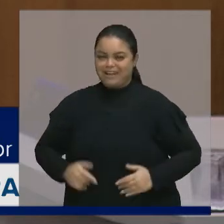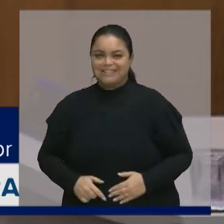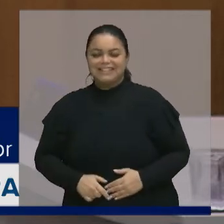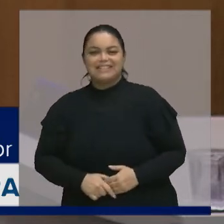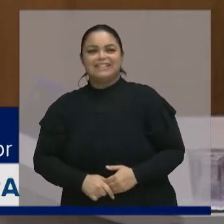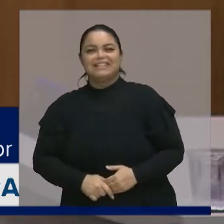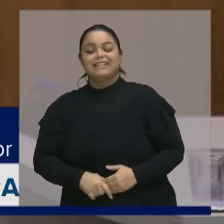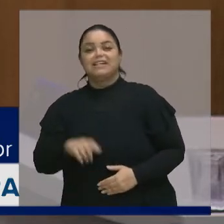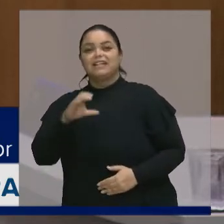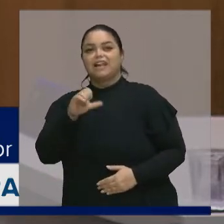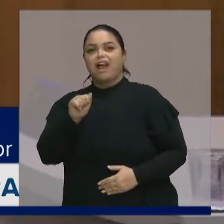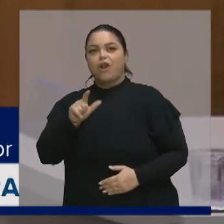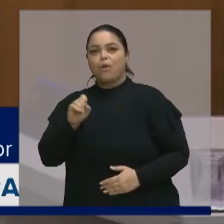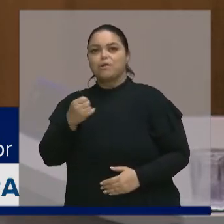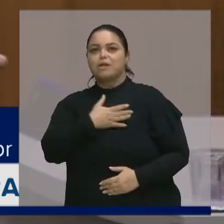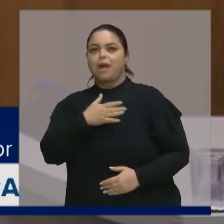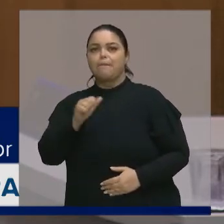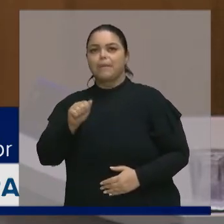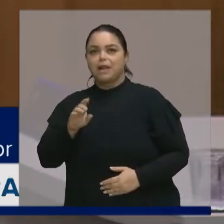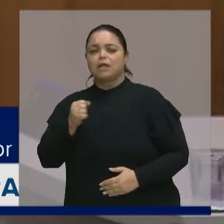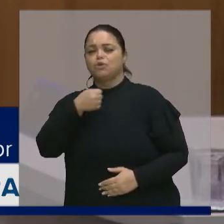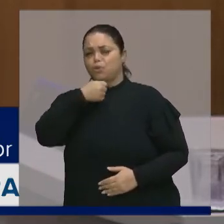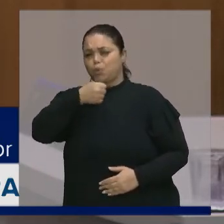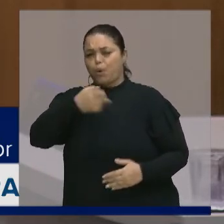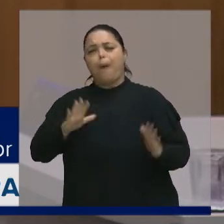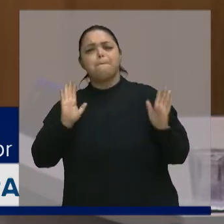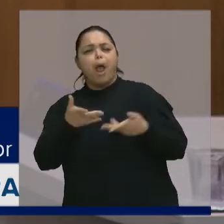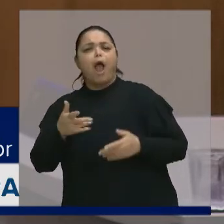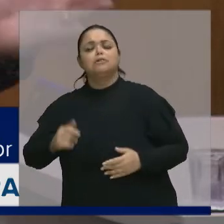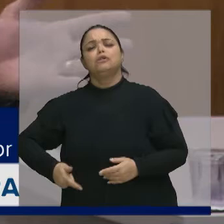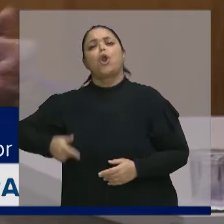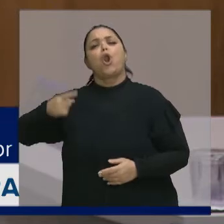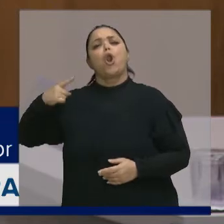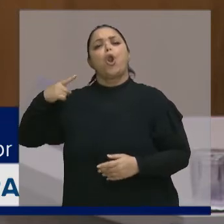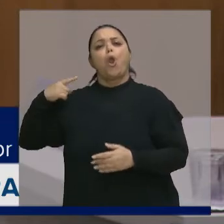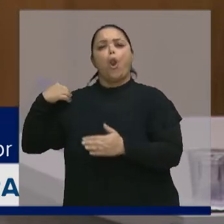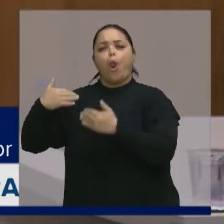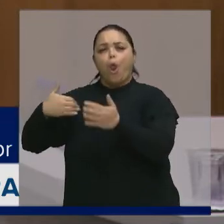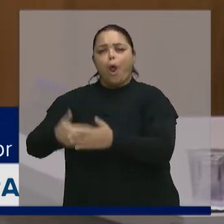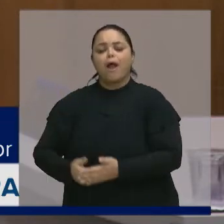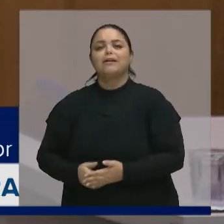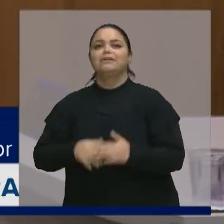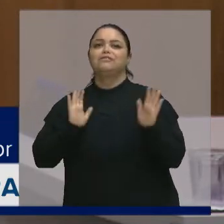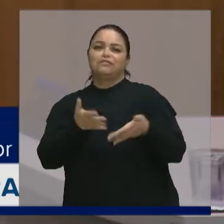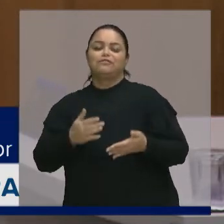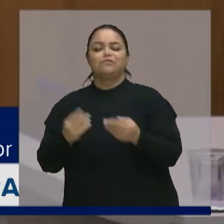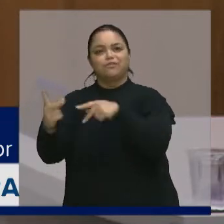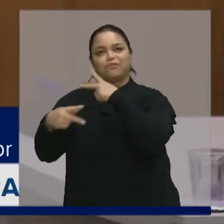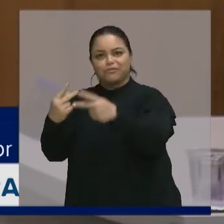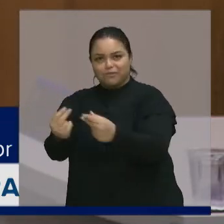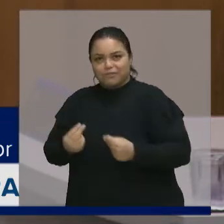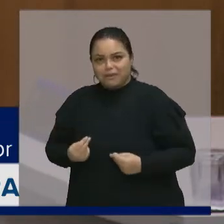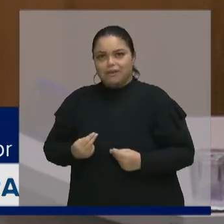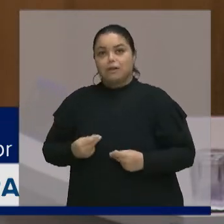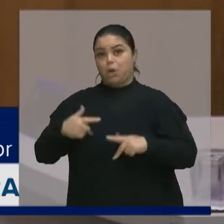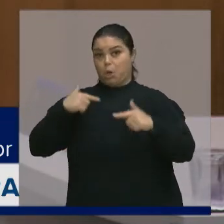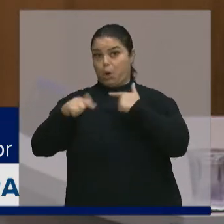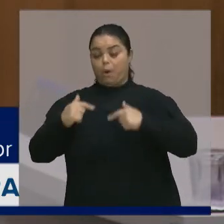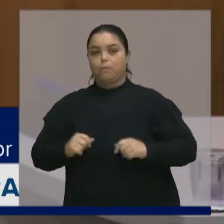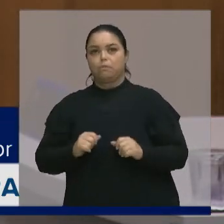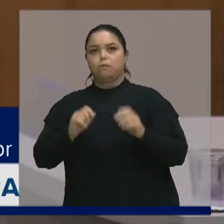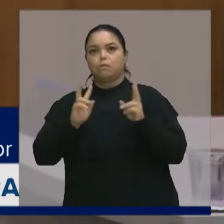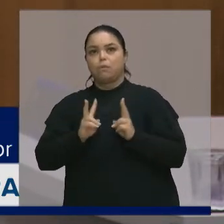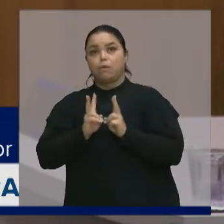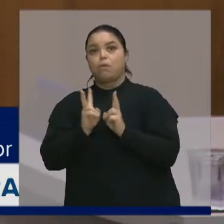Abranches, que por muito tempo nos presenteou com o seu trabalho à